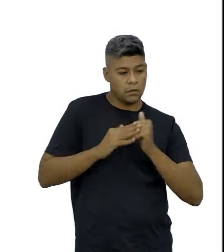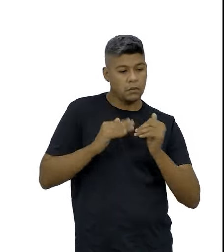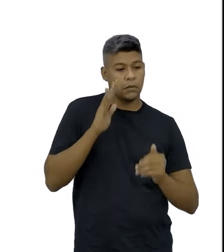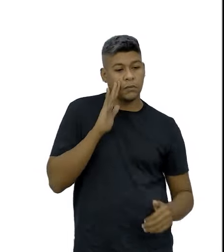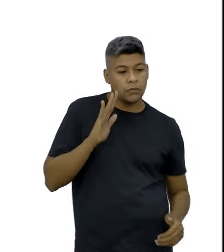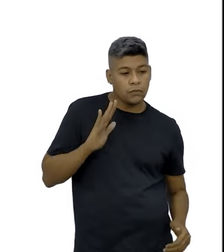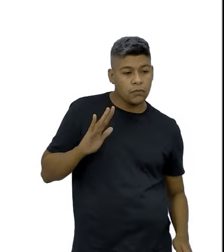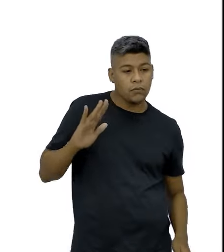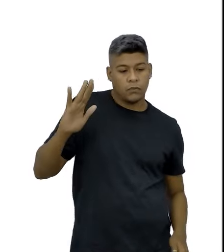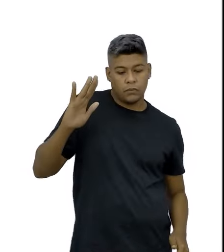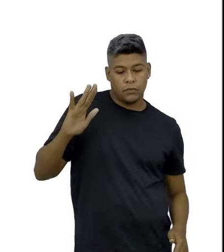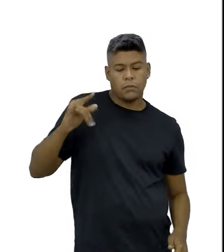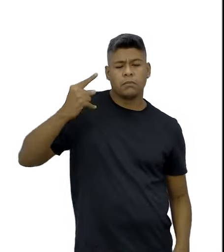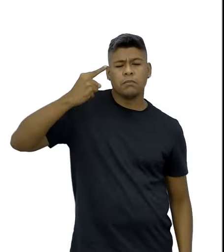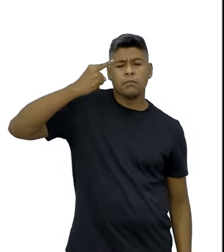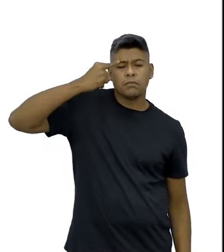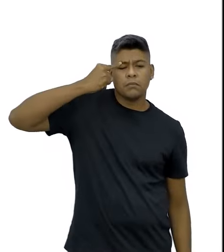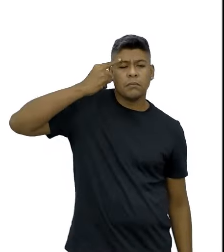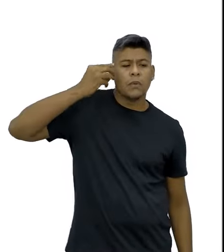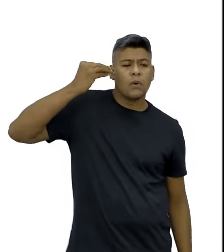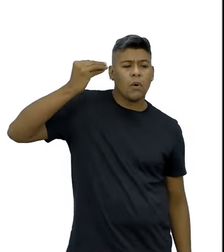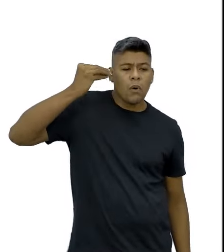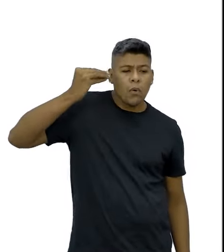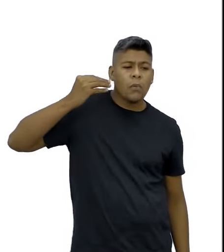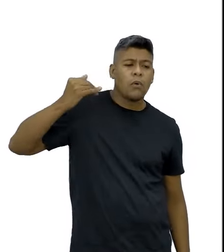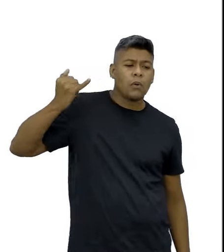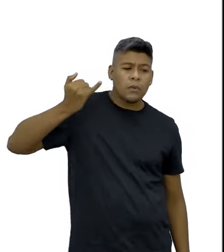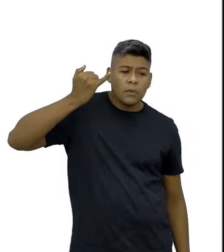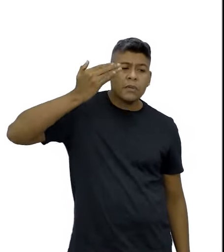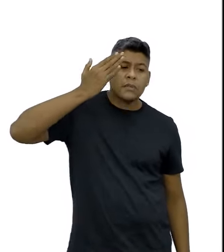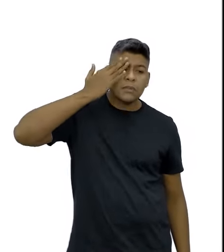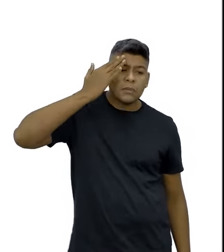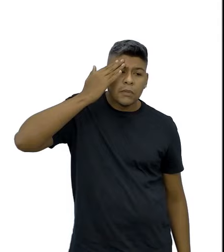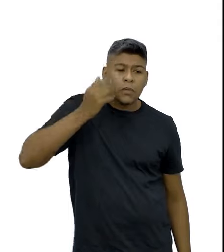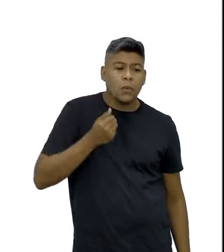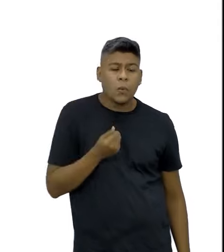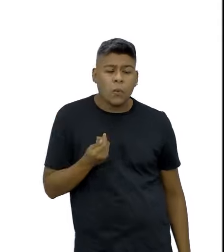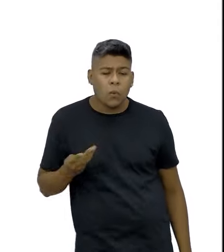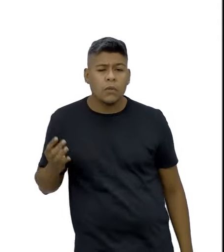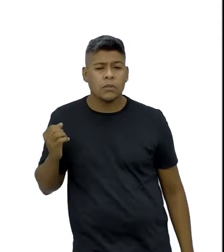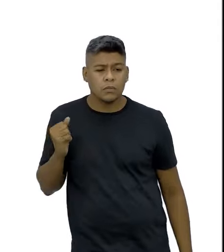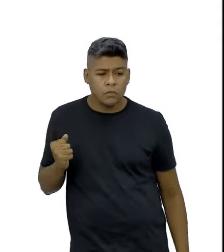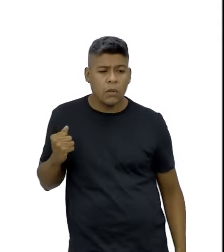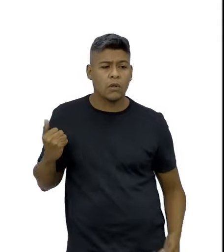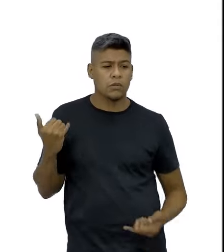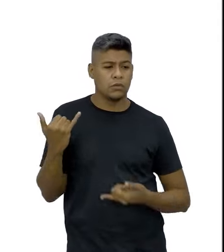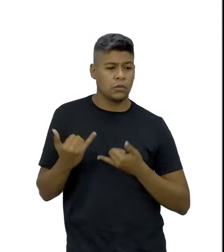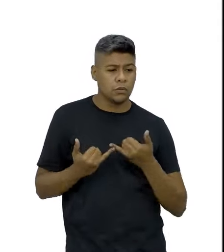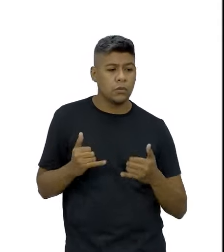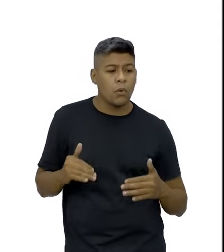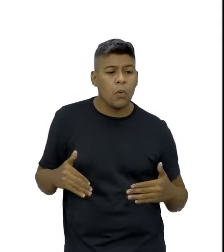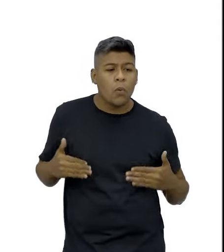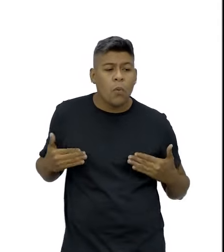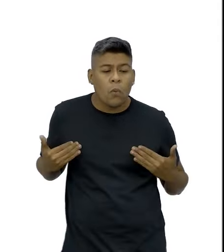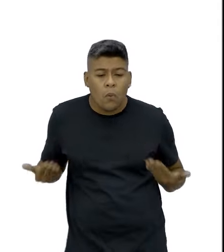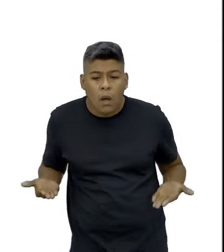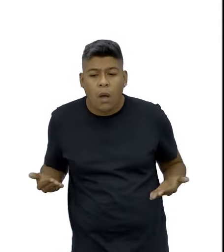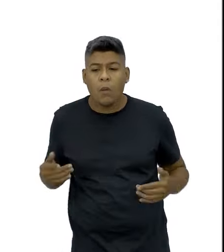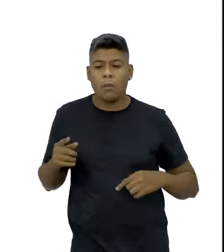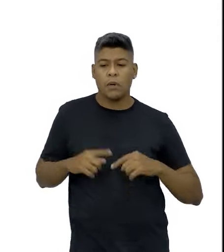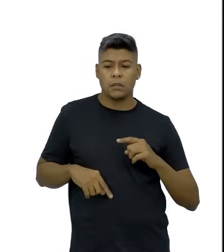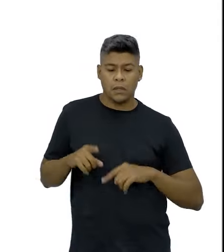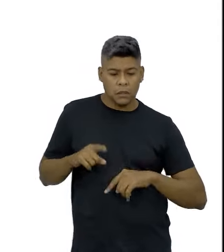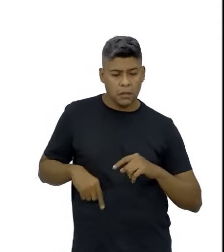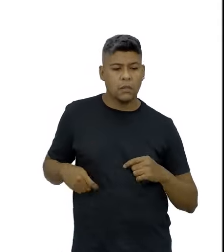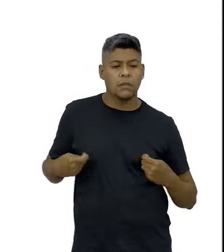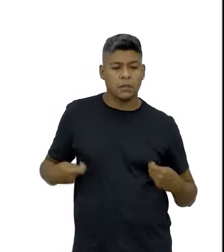fundamental. Imaginem como é importante saber quantos podem ser os jogadores, quais são os materiais necessários